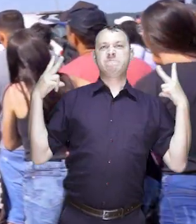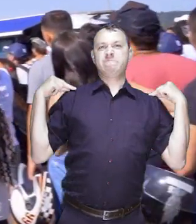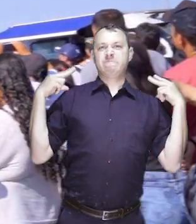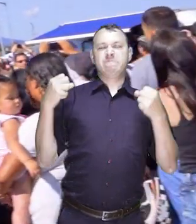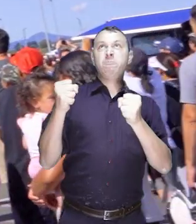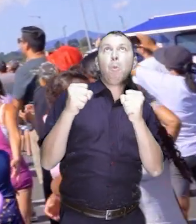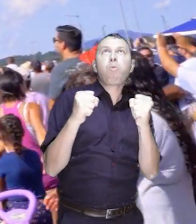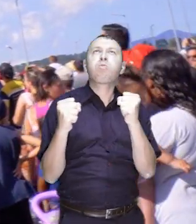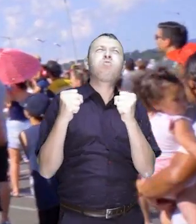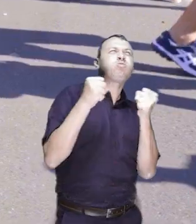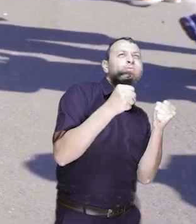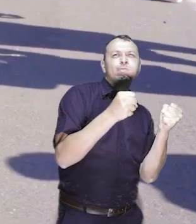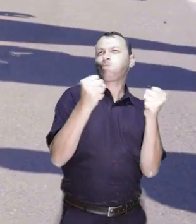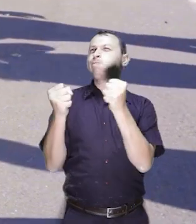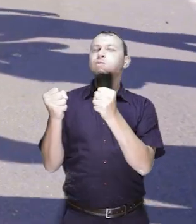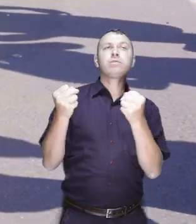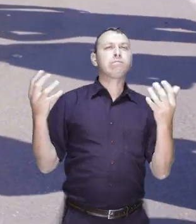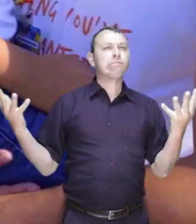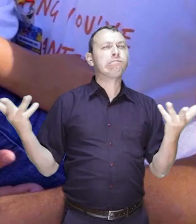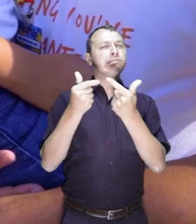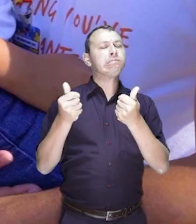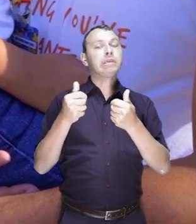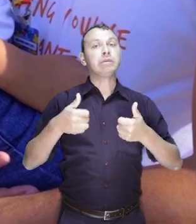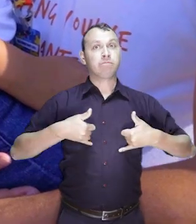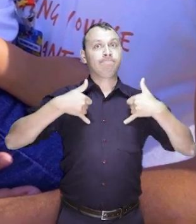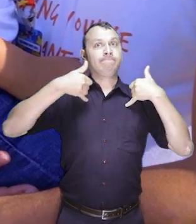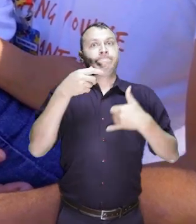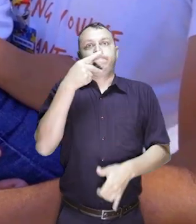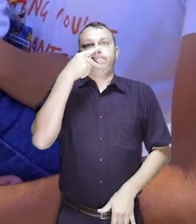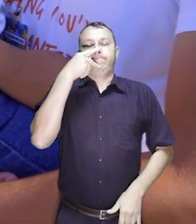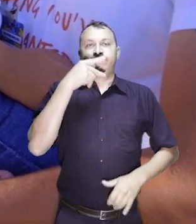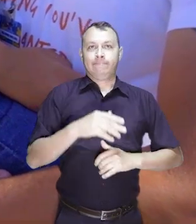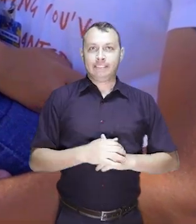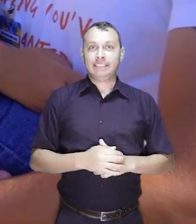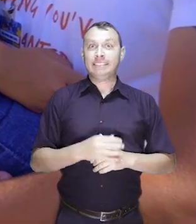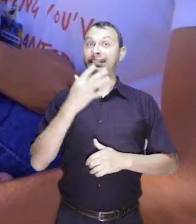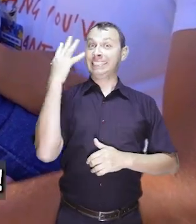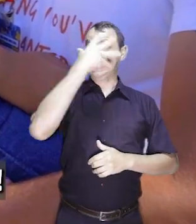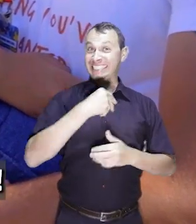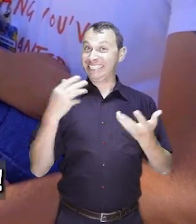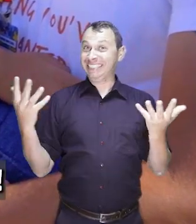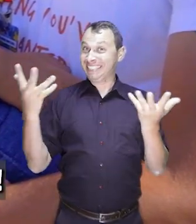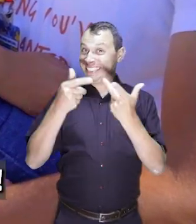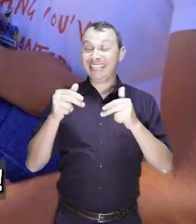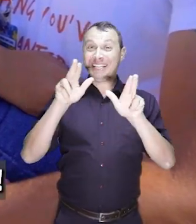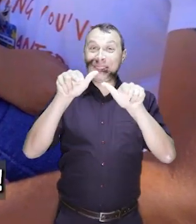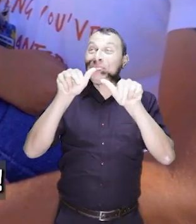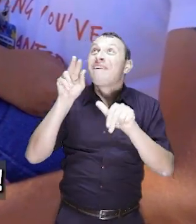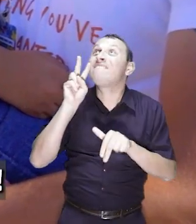aí, né, e pelo aniversário da cidade. Foi lindo, foi maravilhoso. A gente nunca tinha visto uma